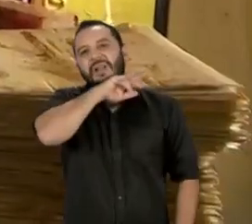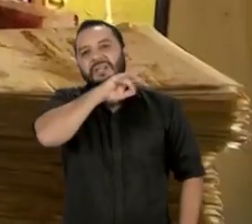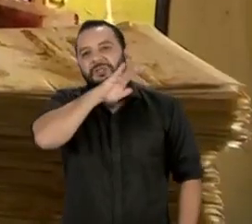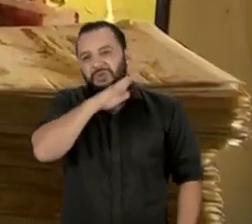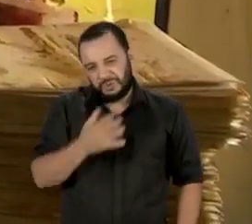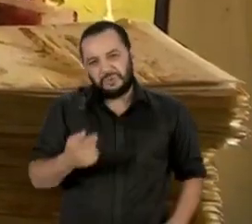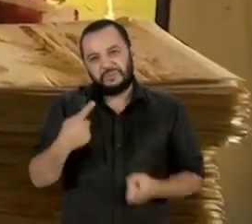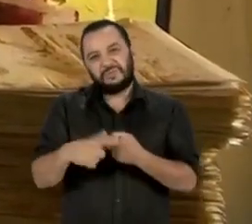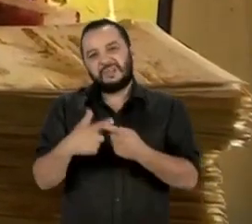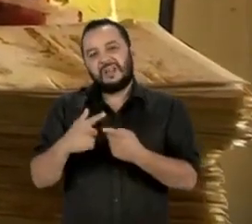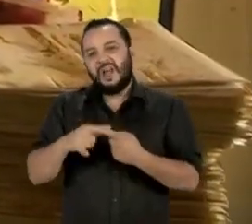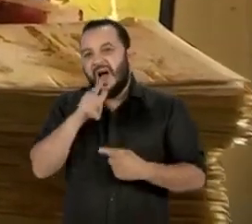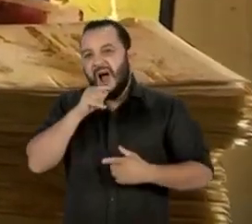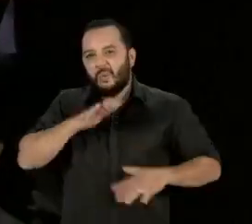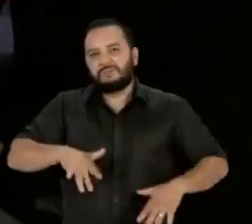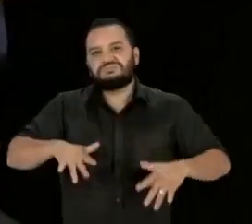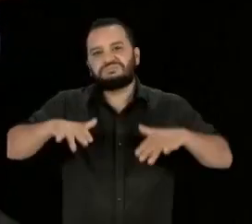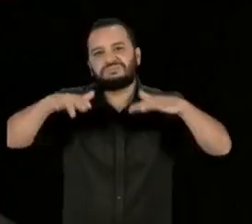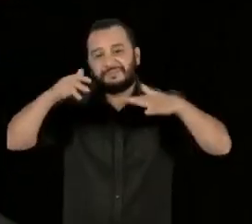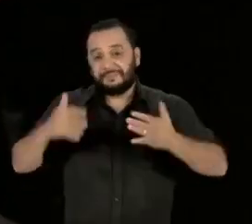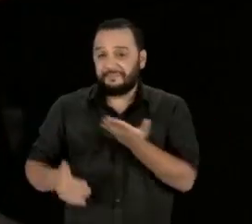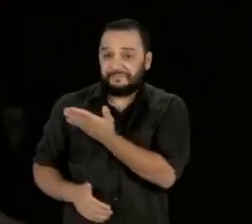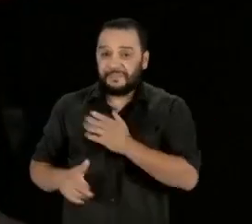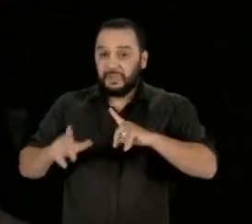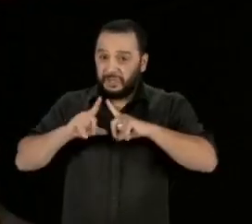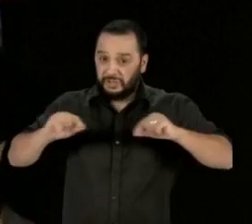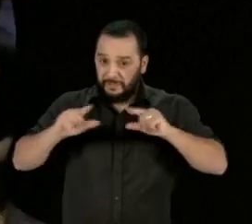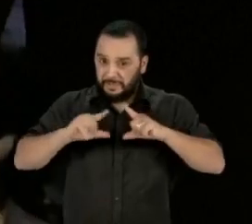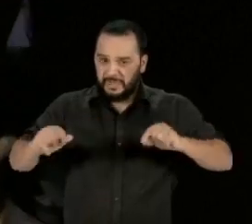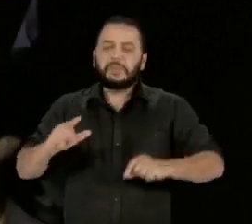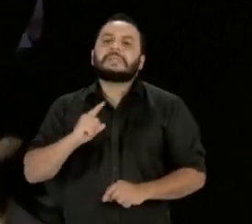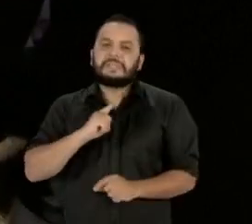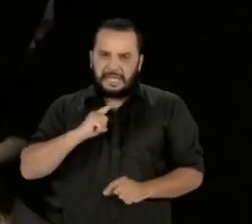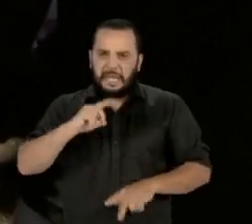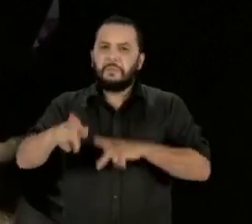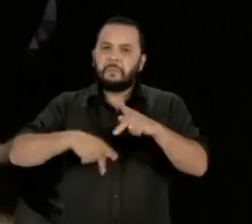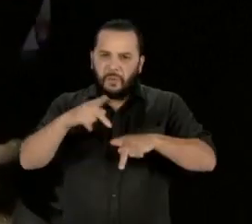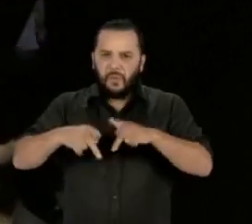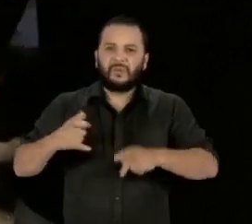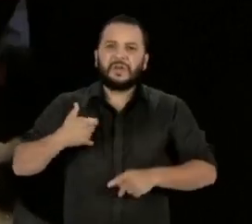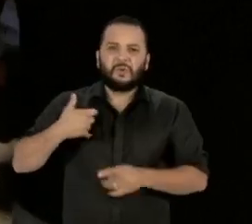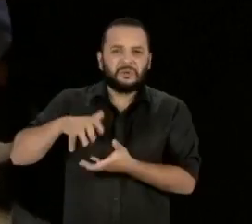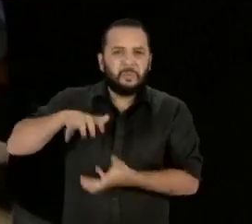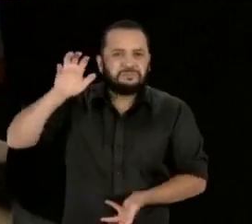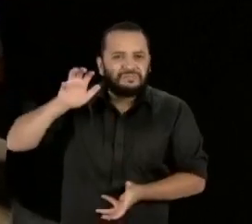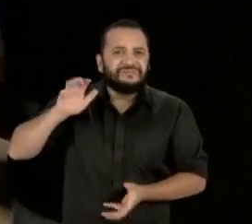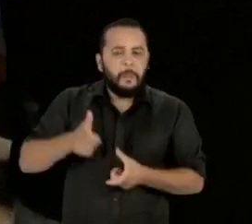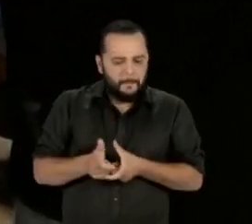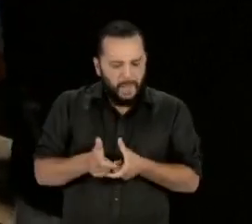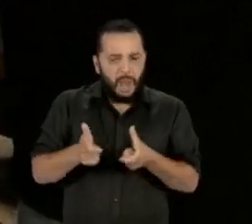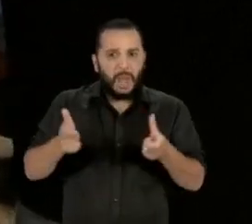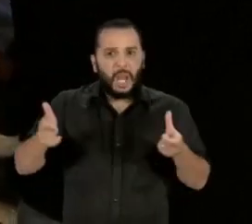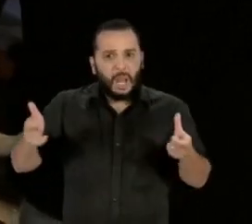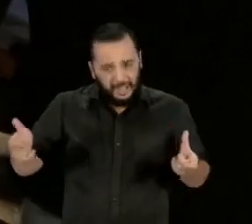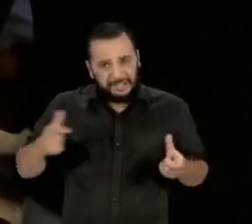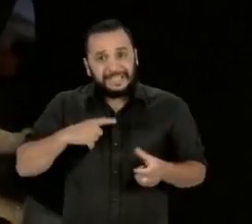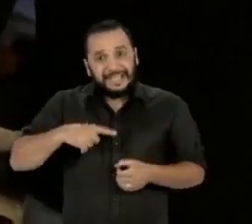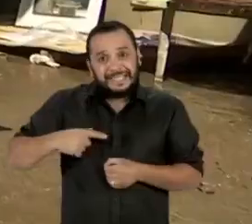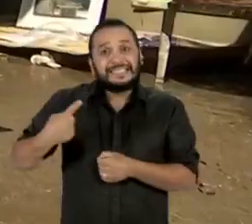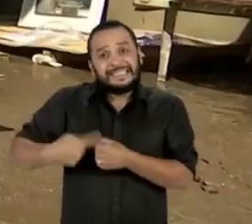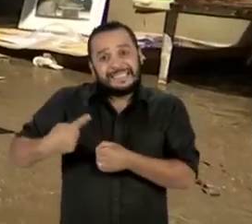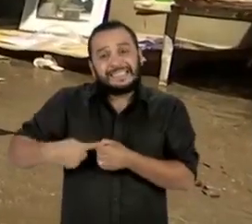pois foram destruídos pela água. O Japão tem uma grande população de idosos e na cidade de Fukushima, onde